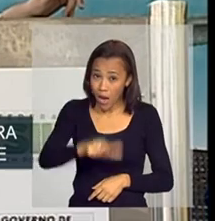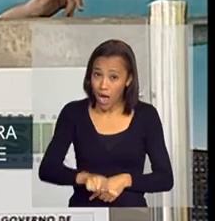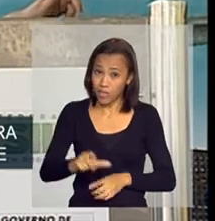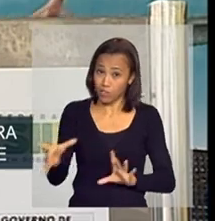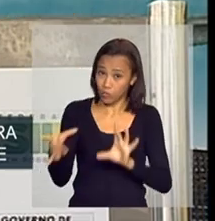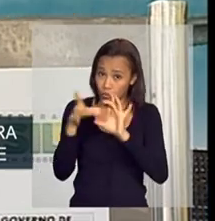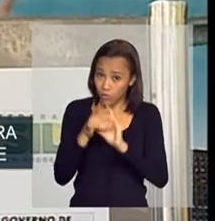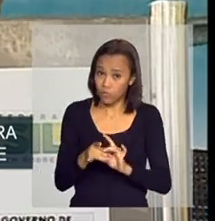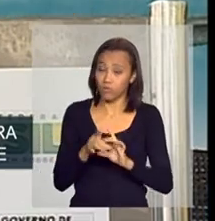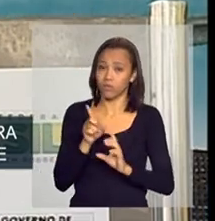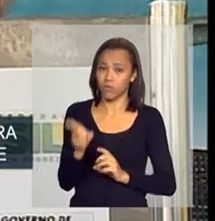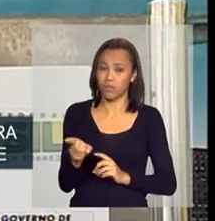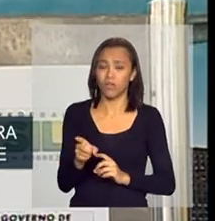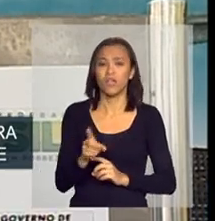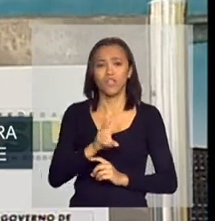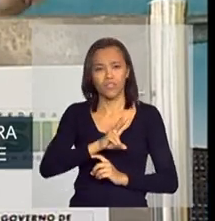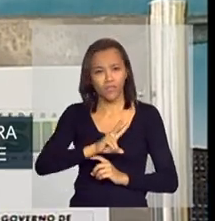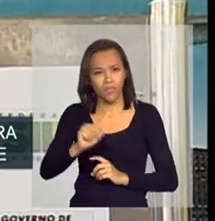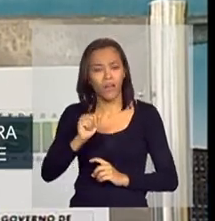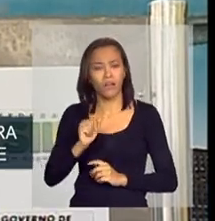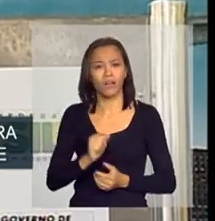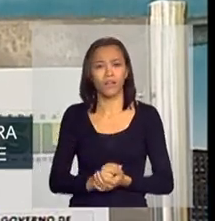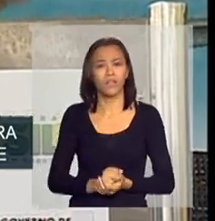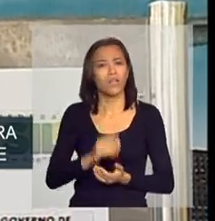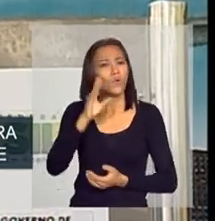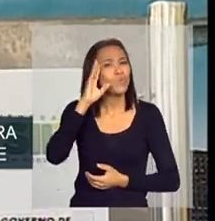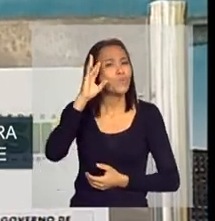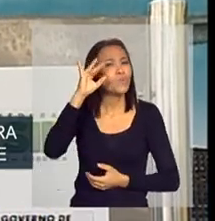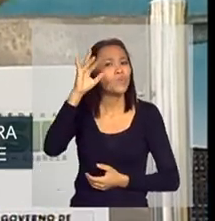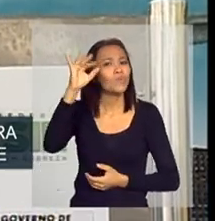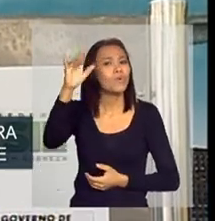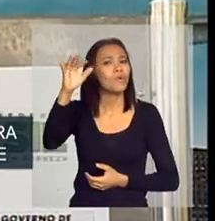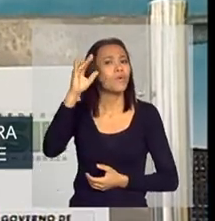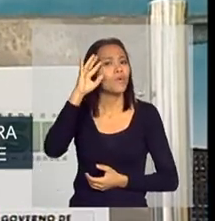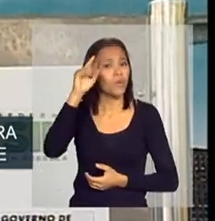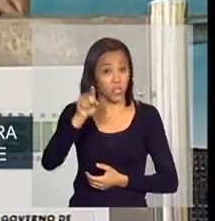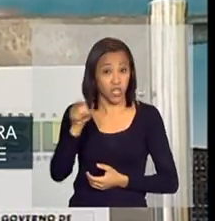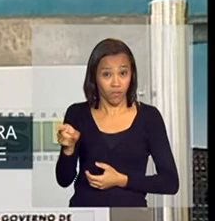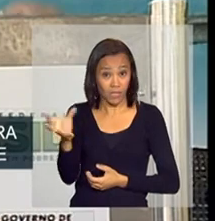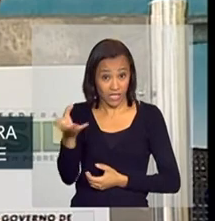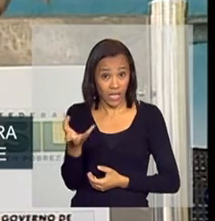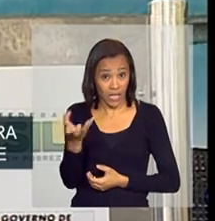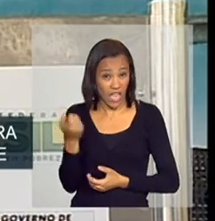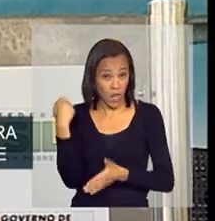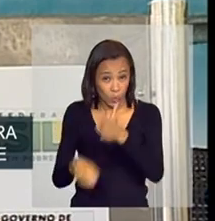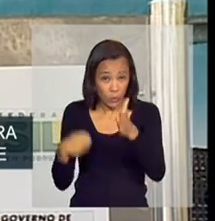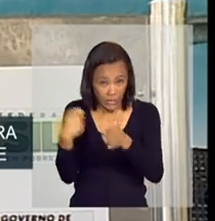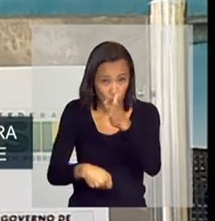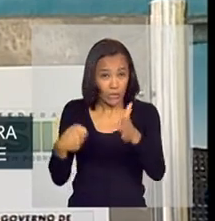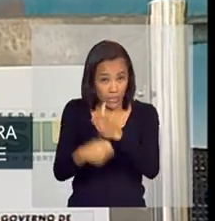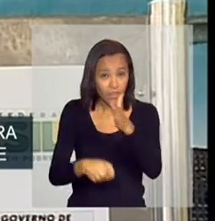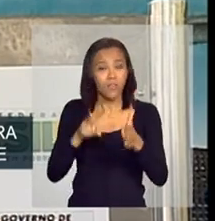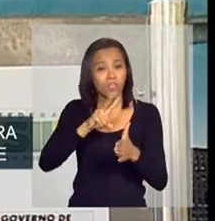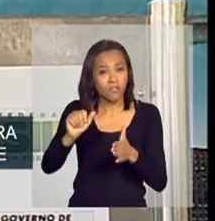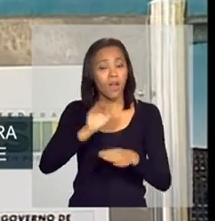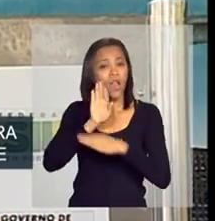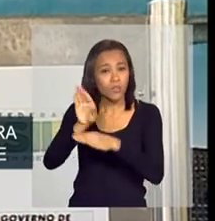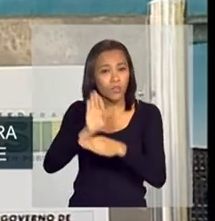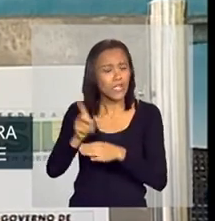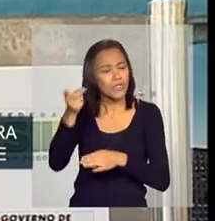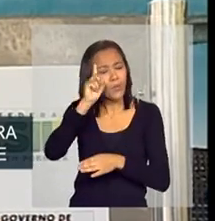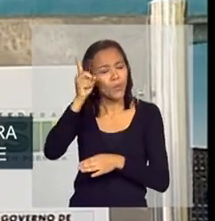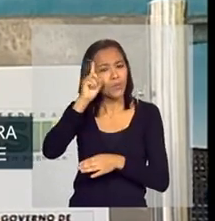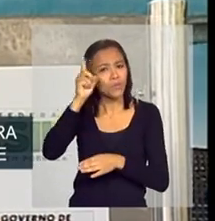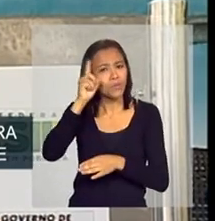junto com você e vamos realizar os sonhos pelos quais você tem batalhado todos os